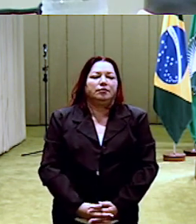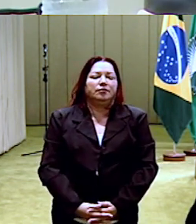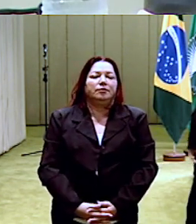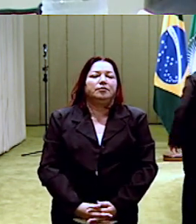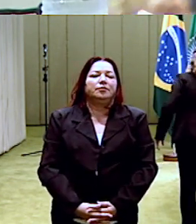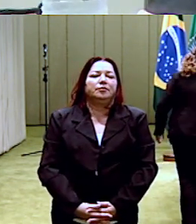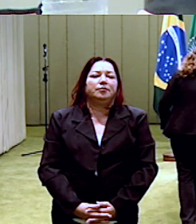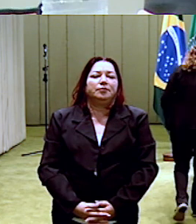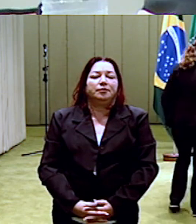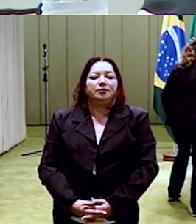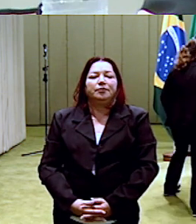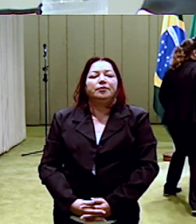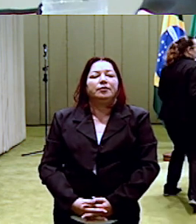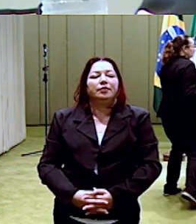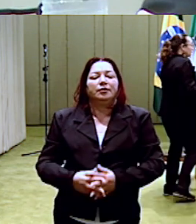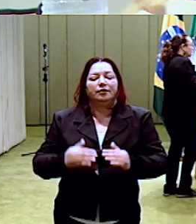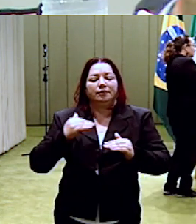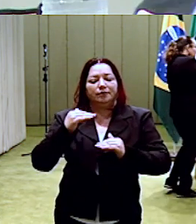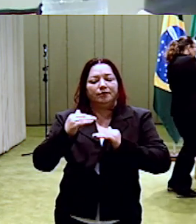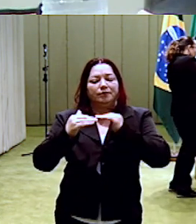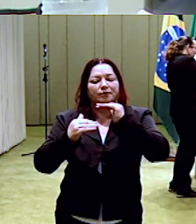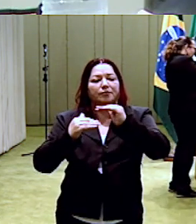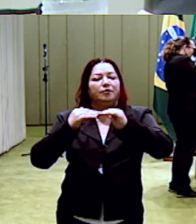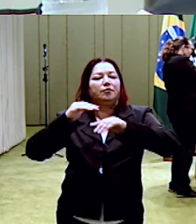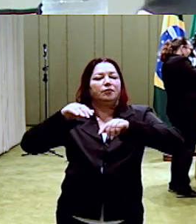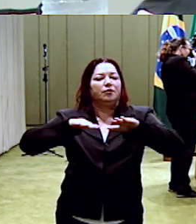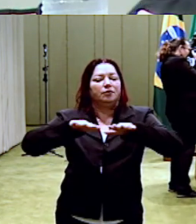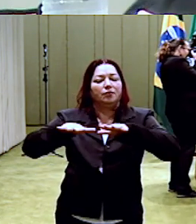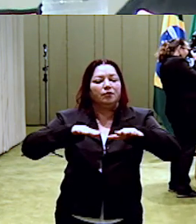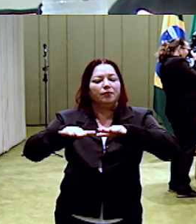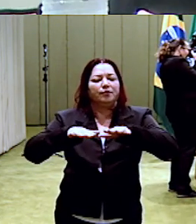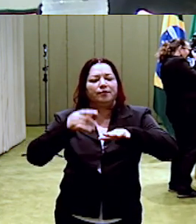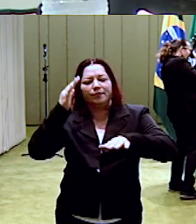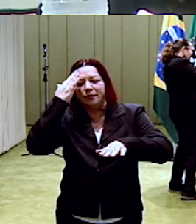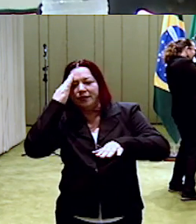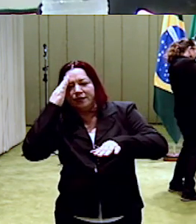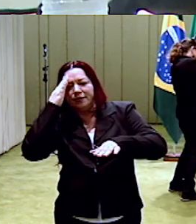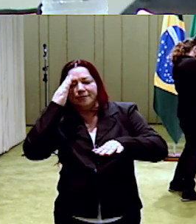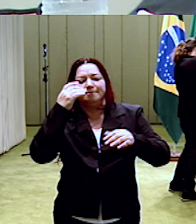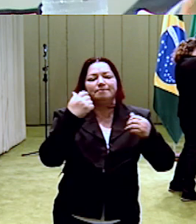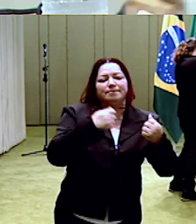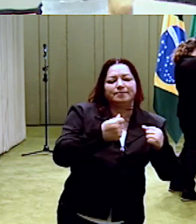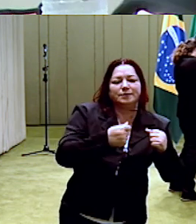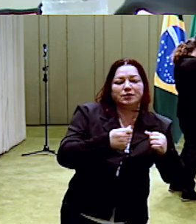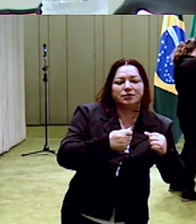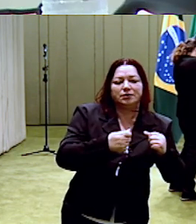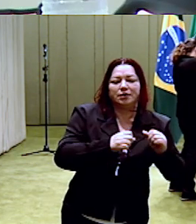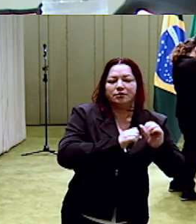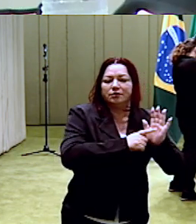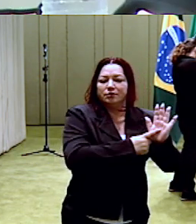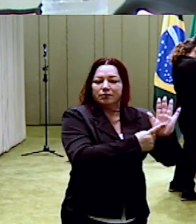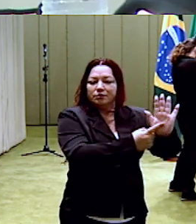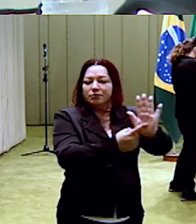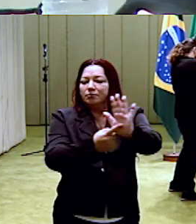O mercado, entretanto, muito aos poucos se movimenta no sentido de entender uma necessidade de maior transparência